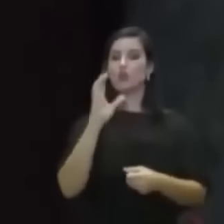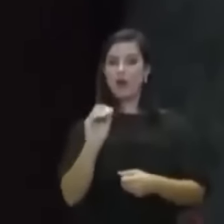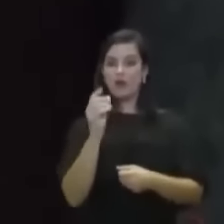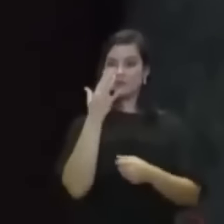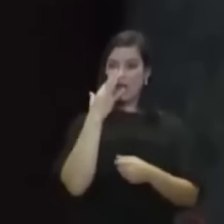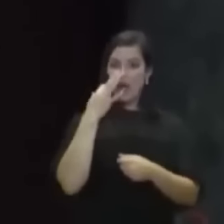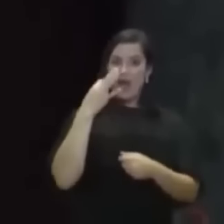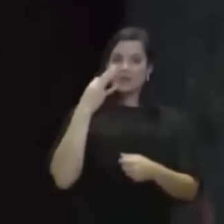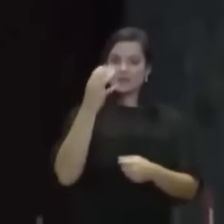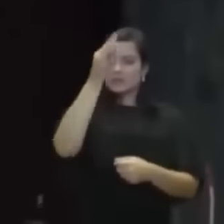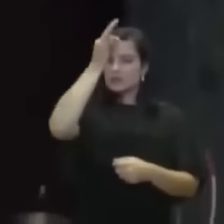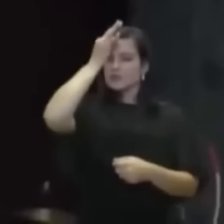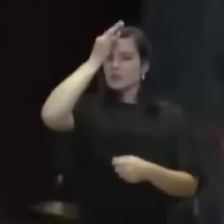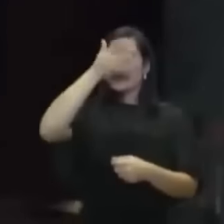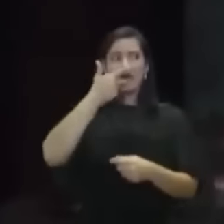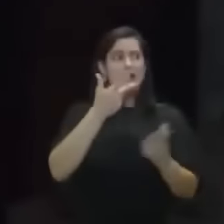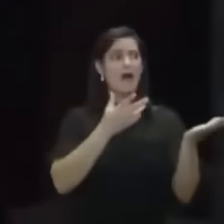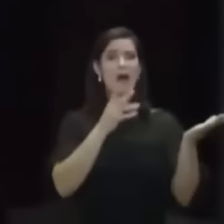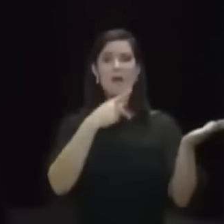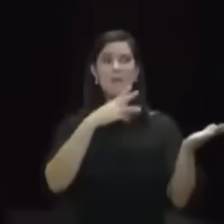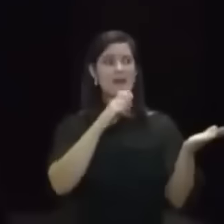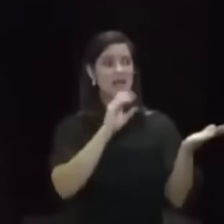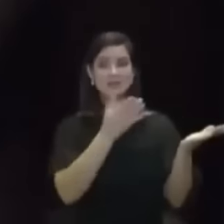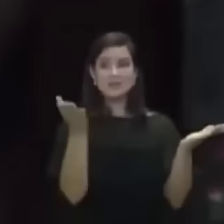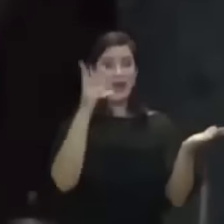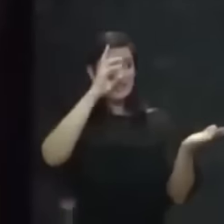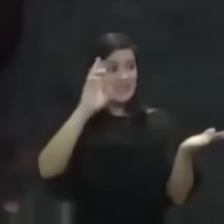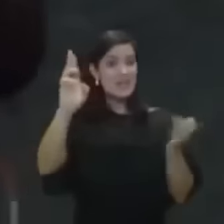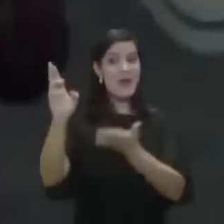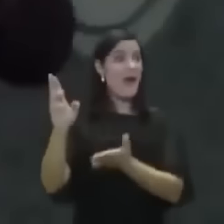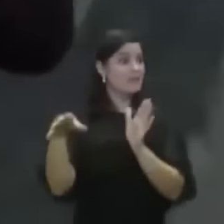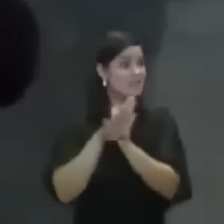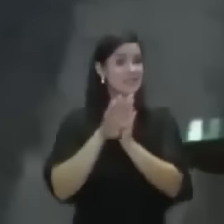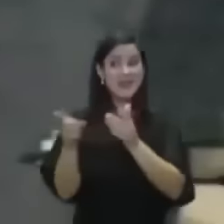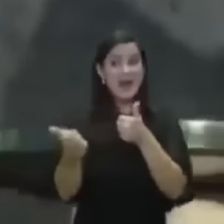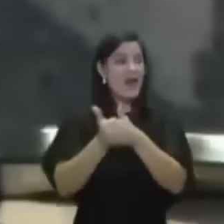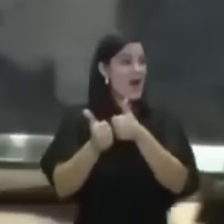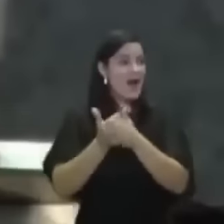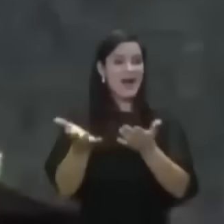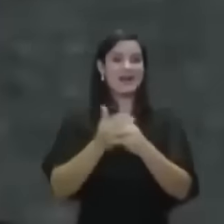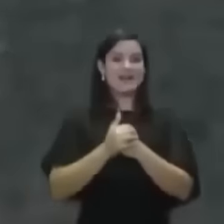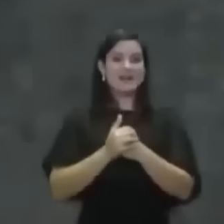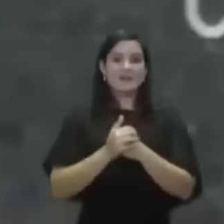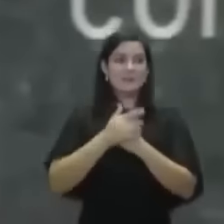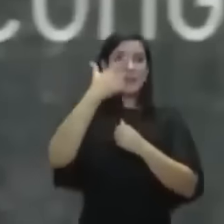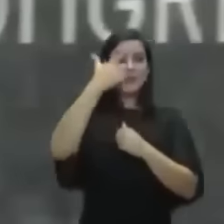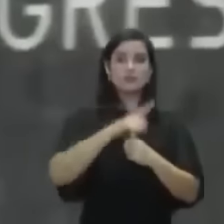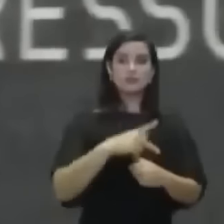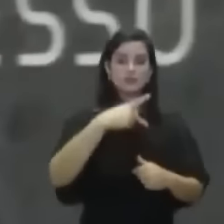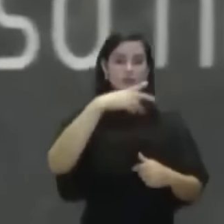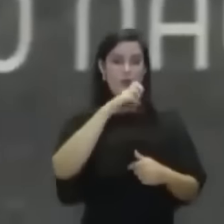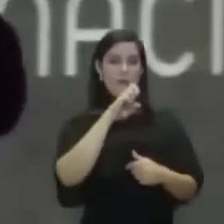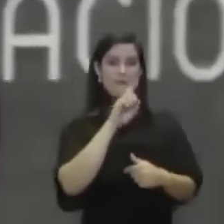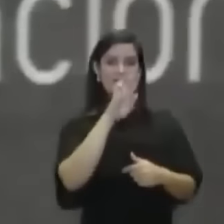espiritual, talvez melhor que Pedro, disse: Pedro é o Senhor. E acabou de chegar, Pedro está aqui, Pedro. E mais uma vez, Pedro larga para lá o barco,